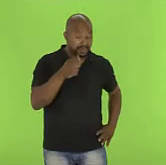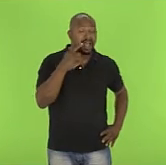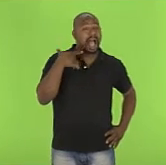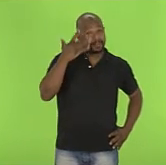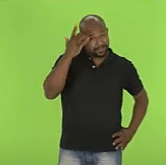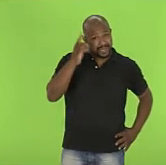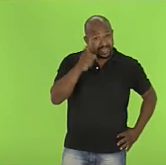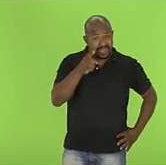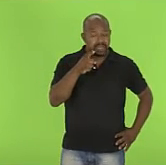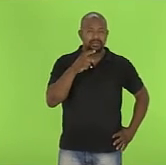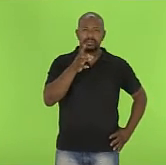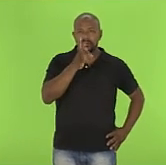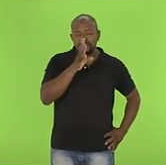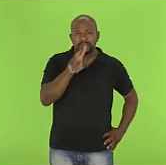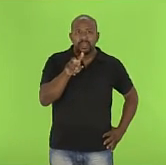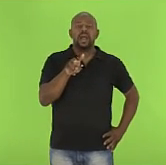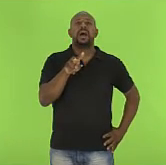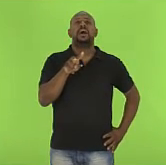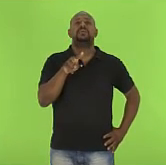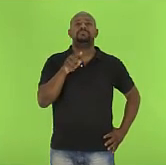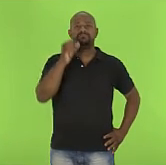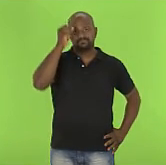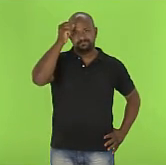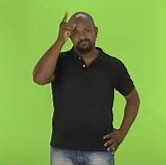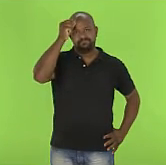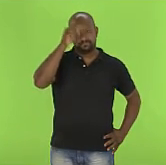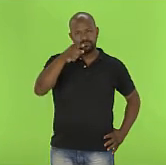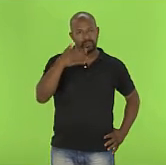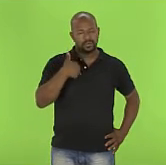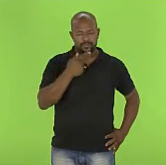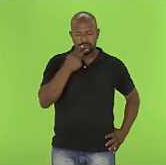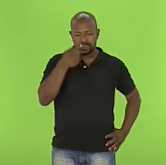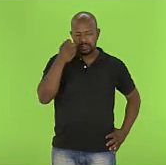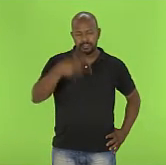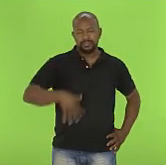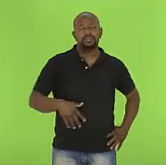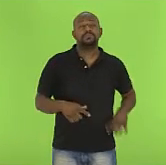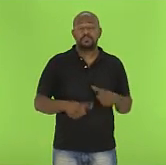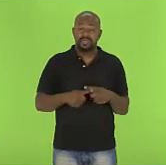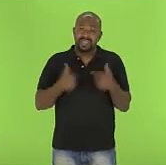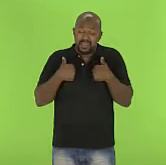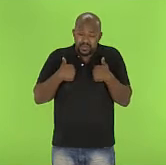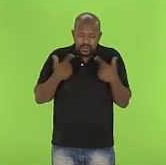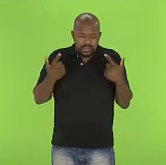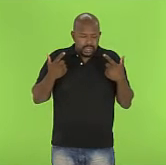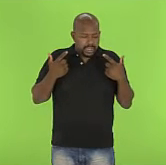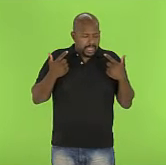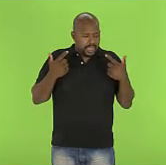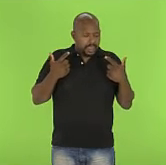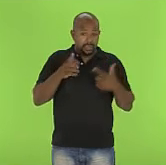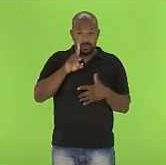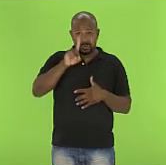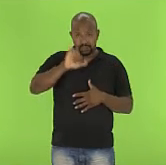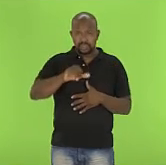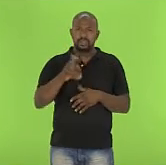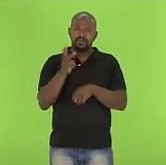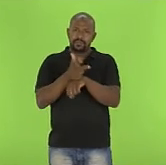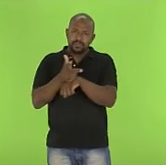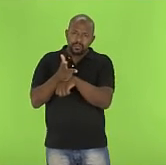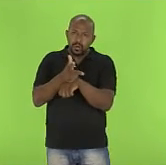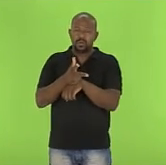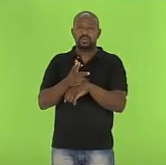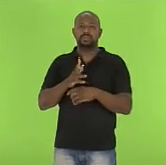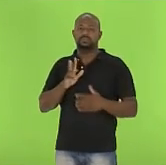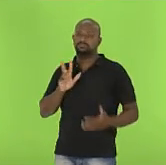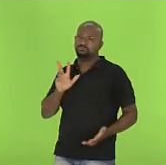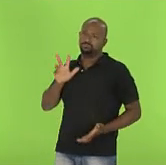amanhã. Amanhã, quando vocês virem, vocês vão entender o que eu estou falando. Porque eu, no dia que a gente